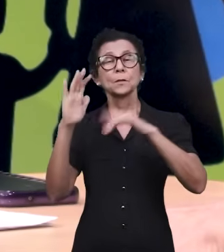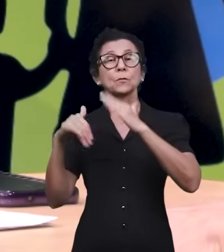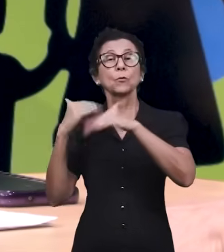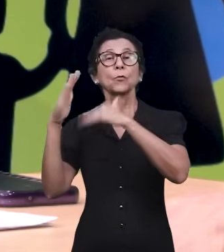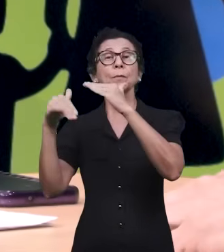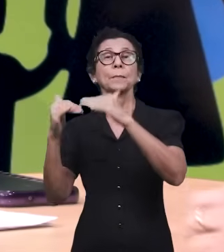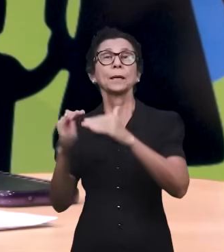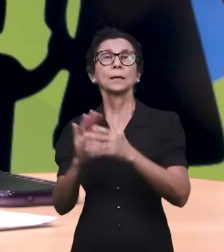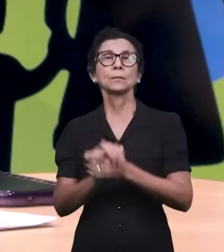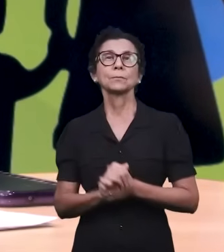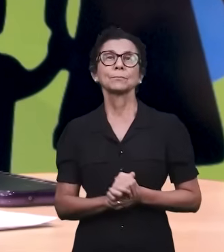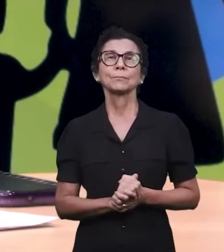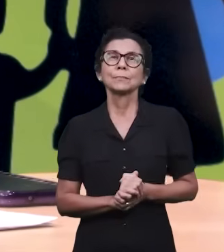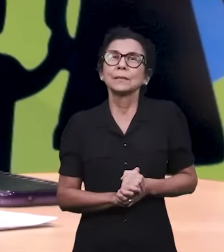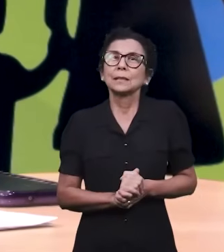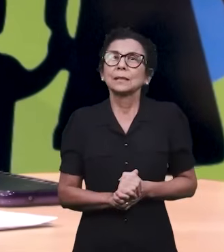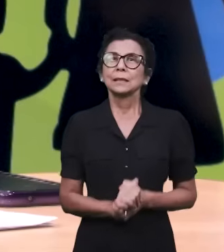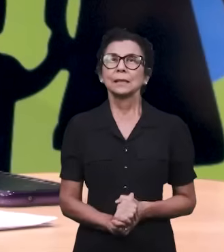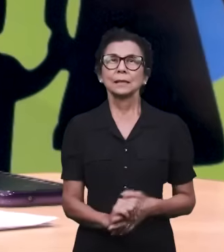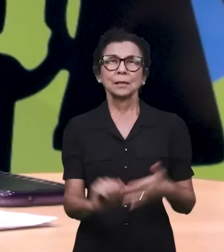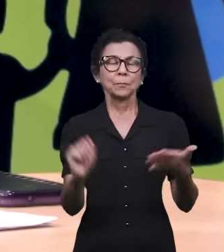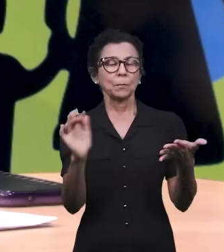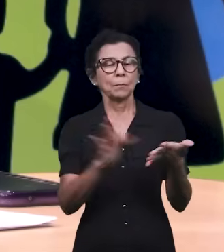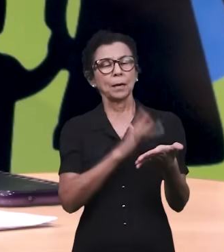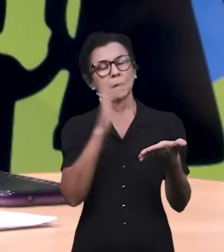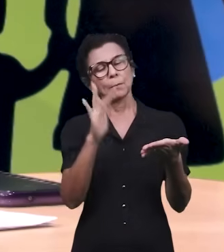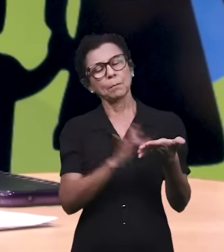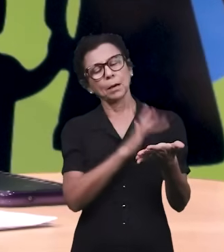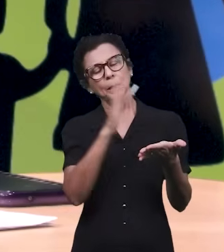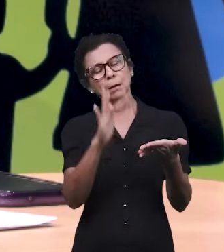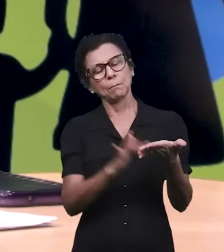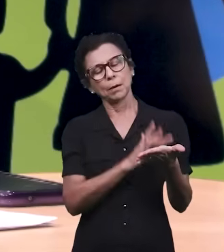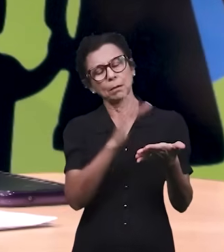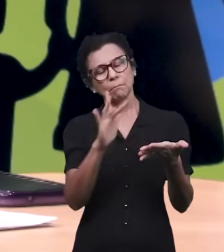Só vai vagando e não aprendem nada. É só,